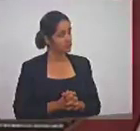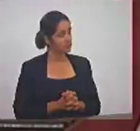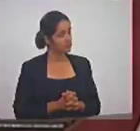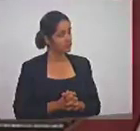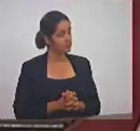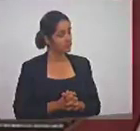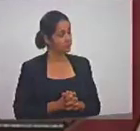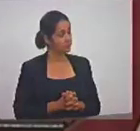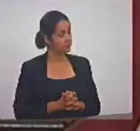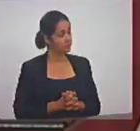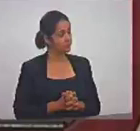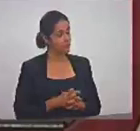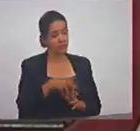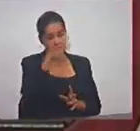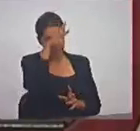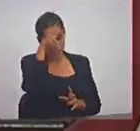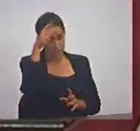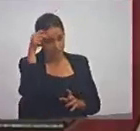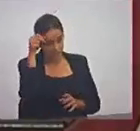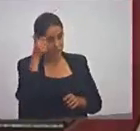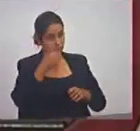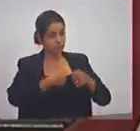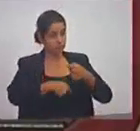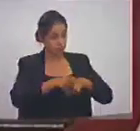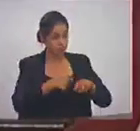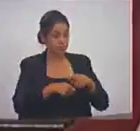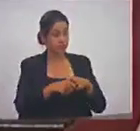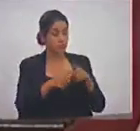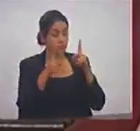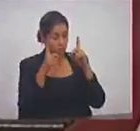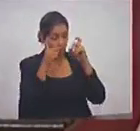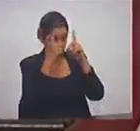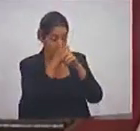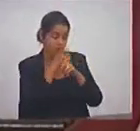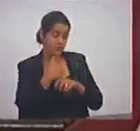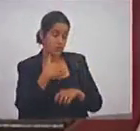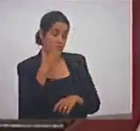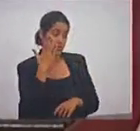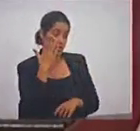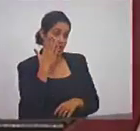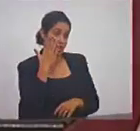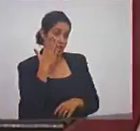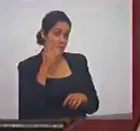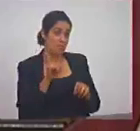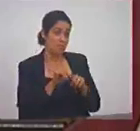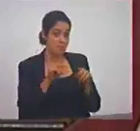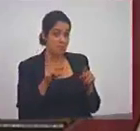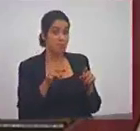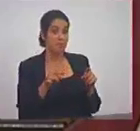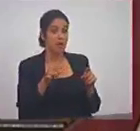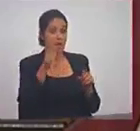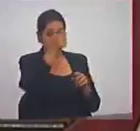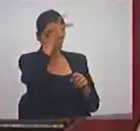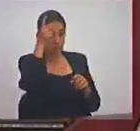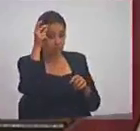favor. Falei, o dia que ele perder a Câmara, o dia que ele perder a base dele dentro da casa, ele vai ver o que é ser um